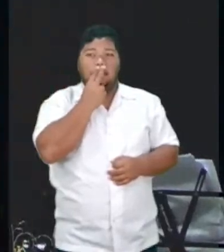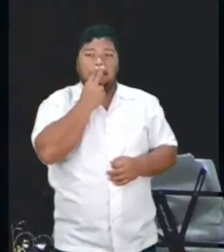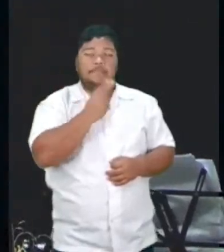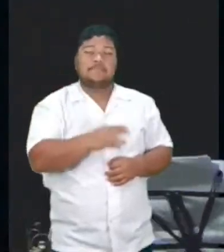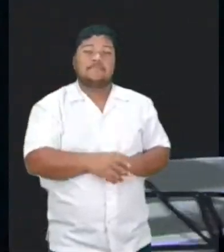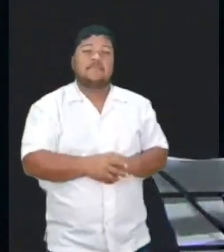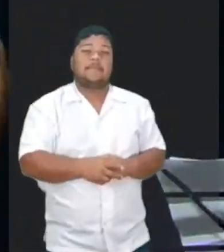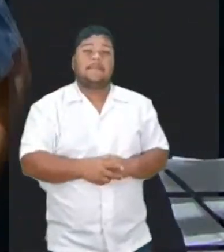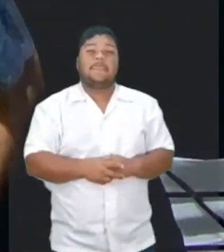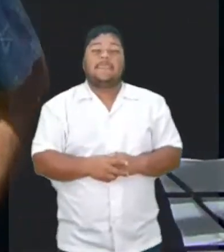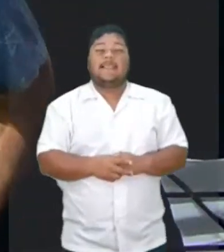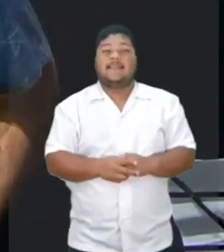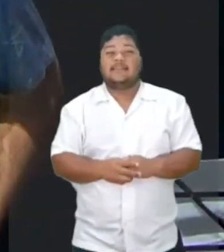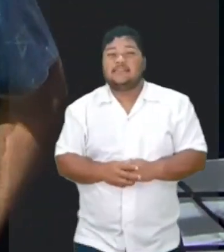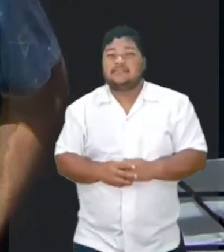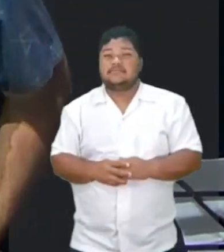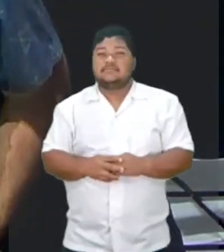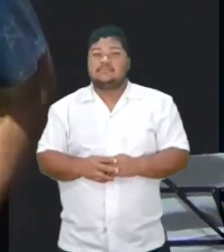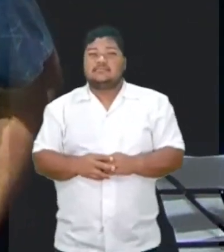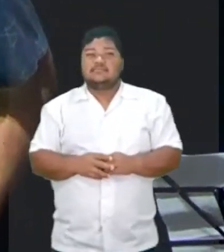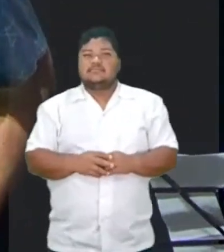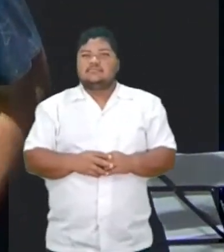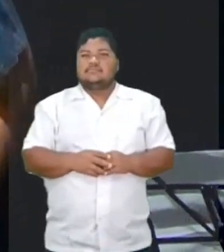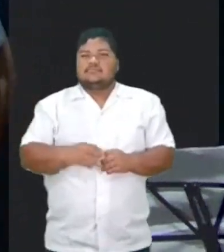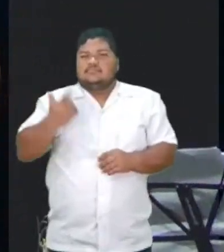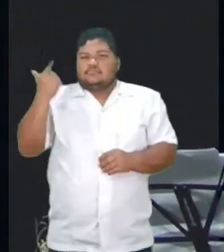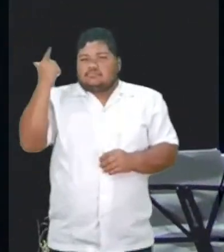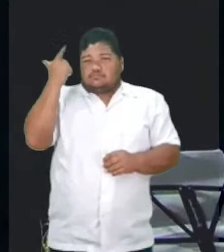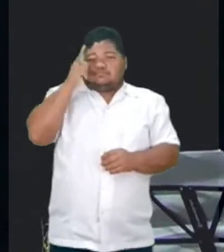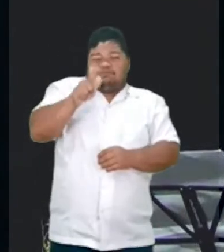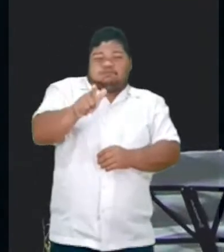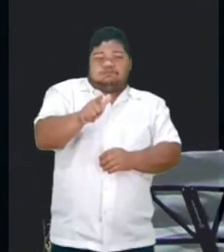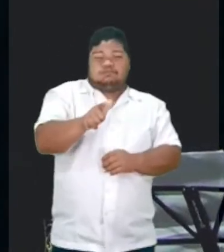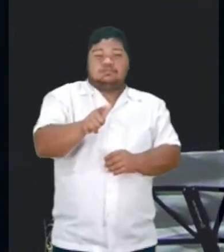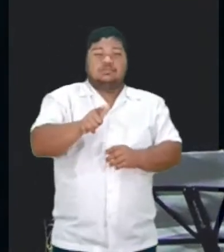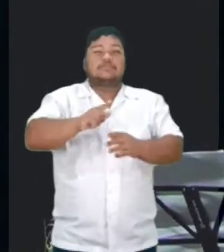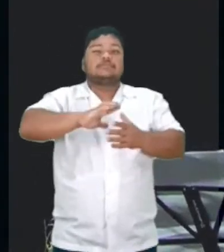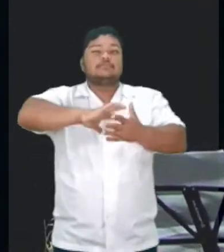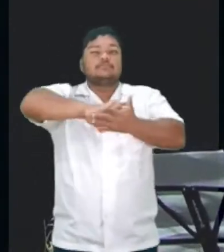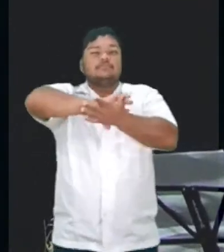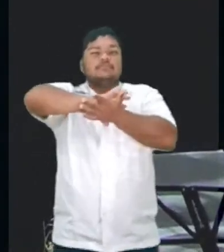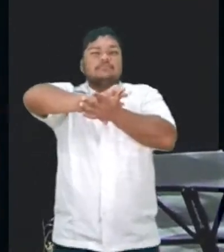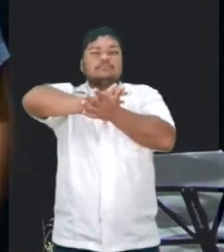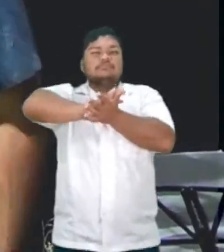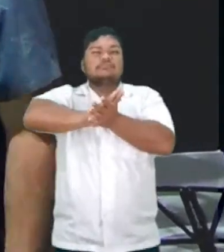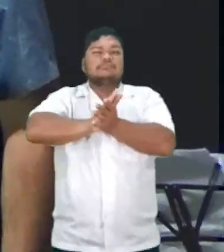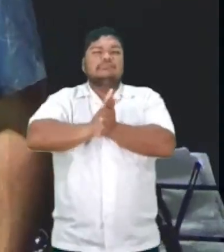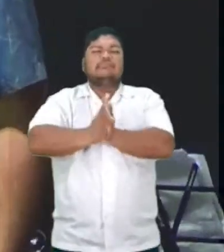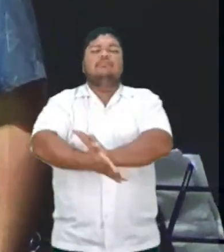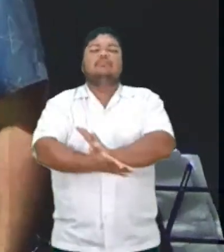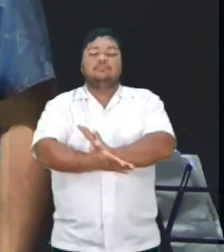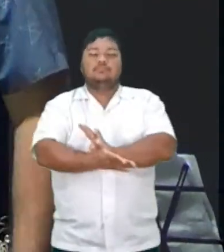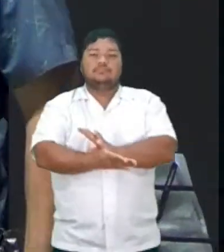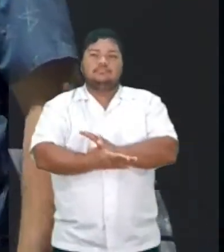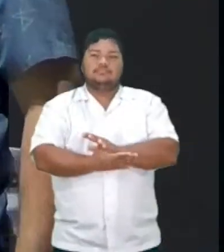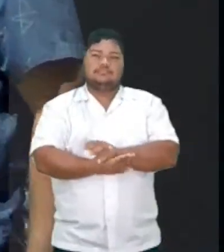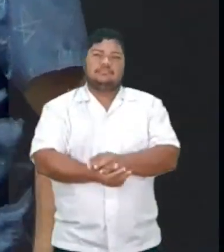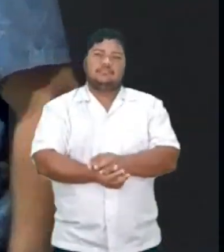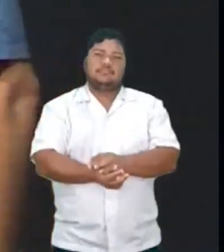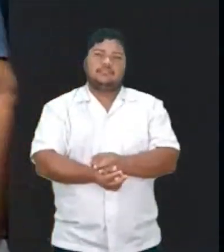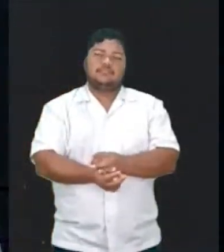Stalingrado, conquistar Moscou. Chegaram próximos. Milhões deles morreram no